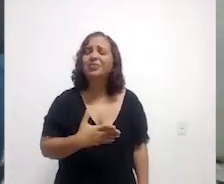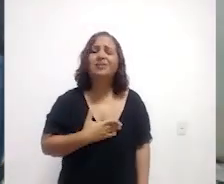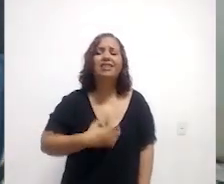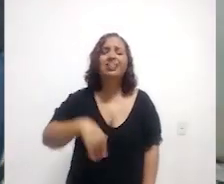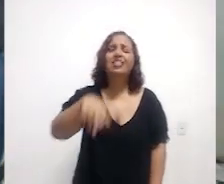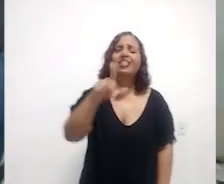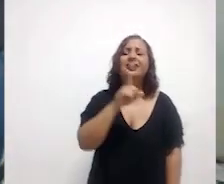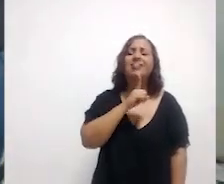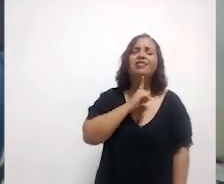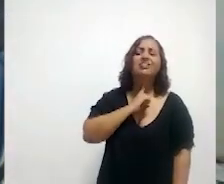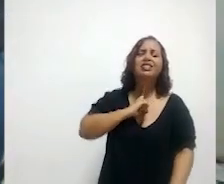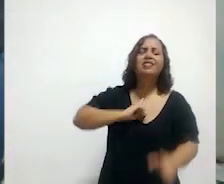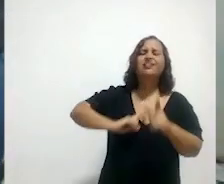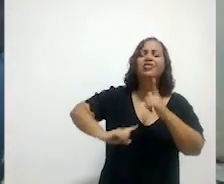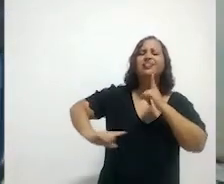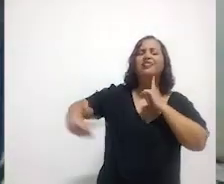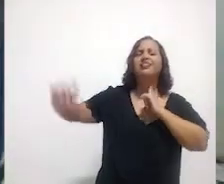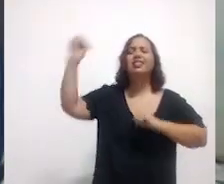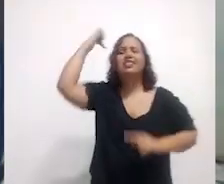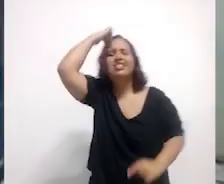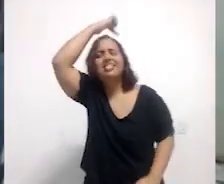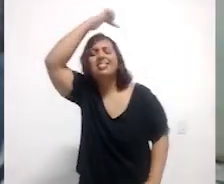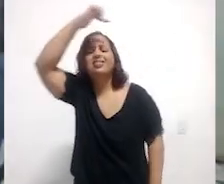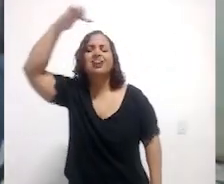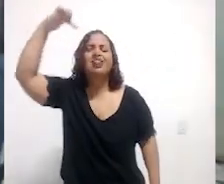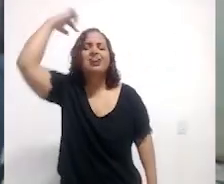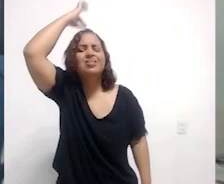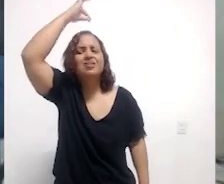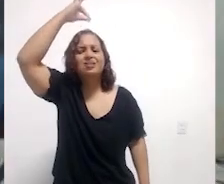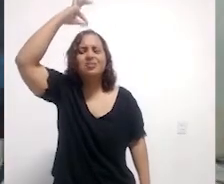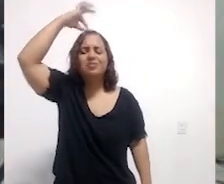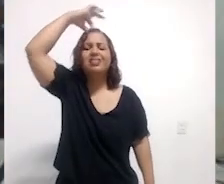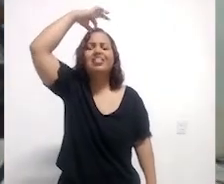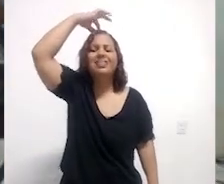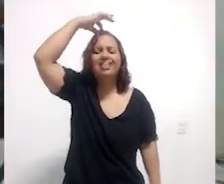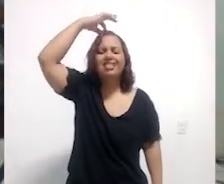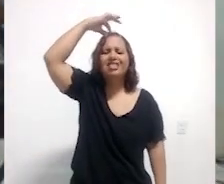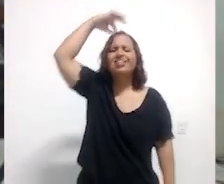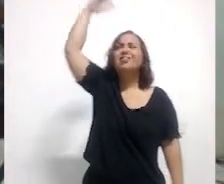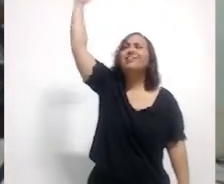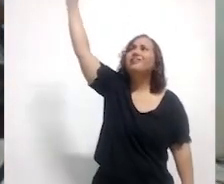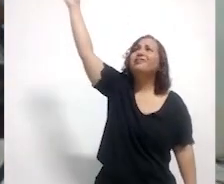O Santo Espírito